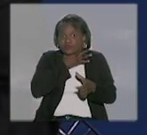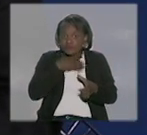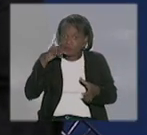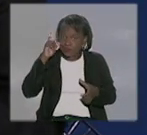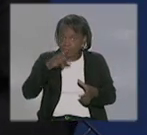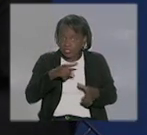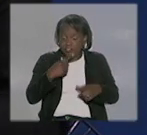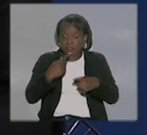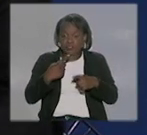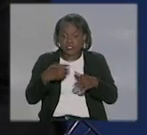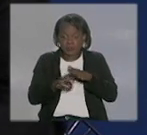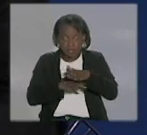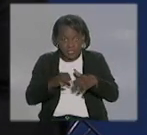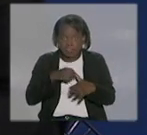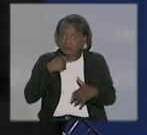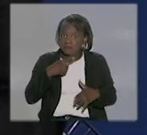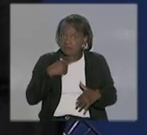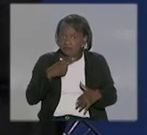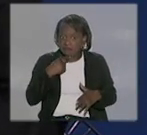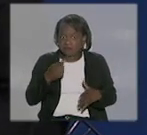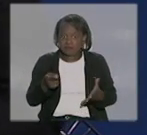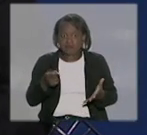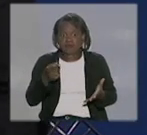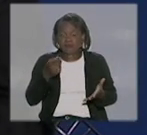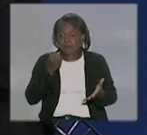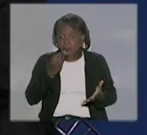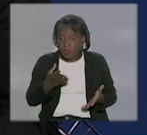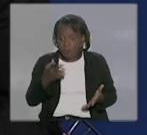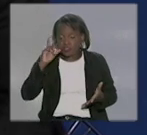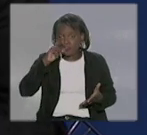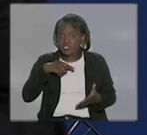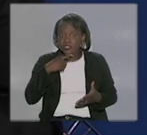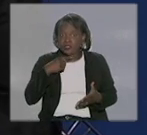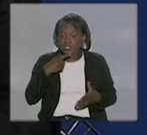para os empreendimentos, né? Até empreendimentos bons